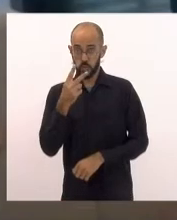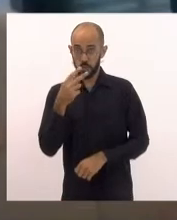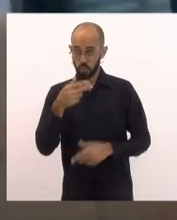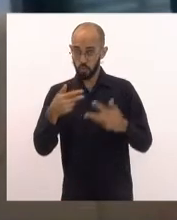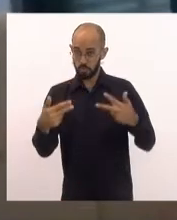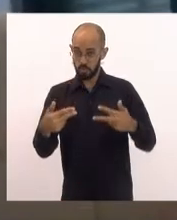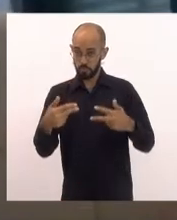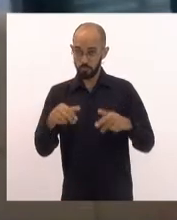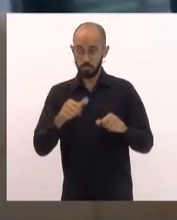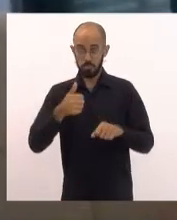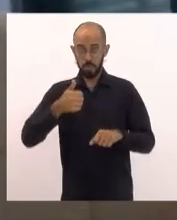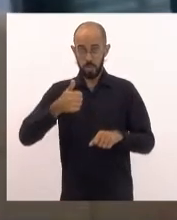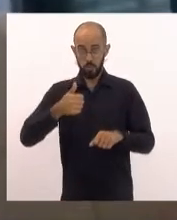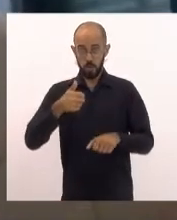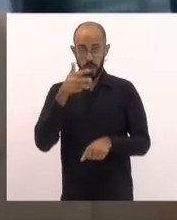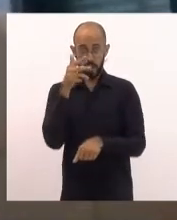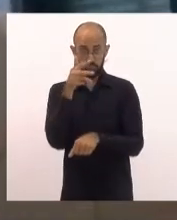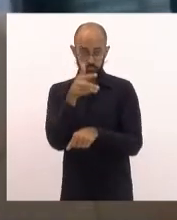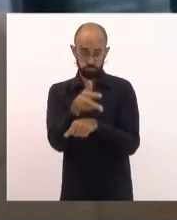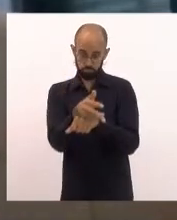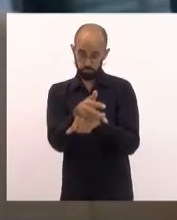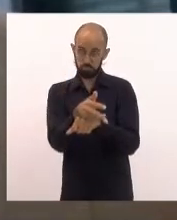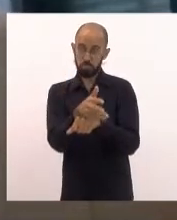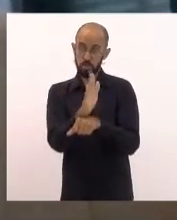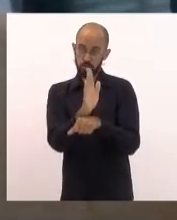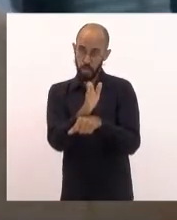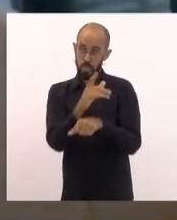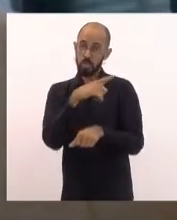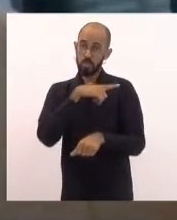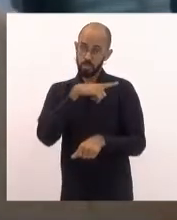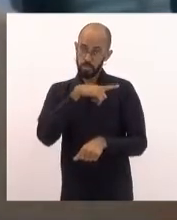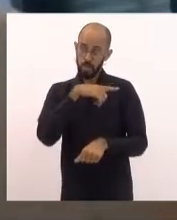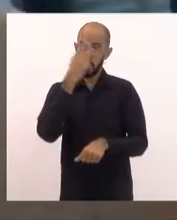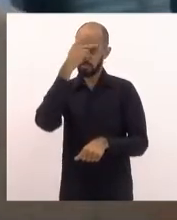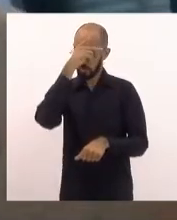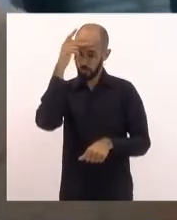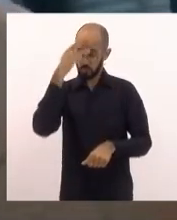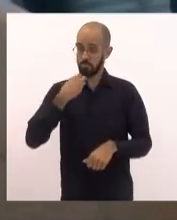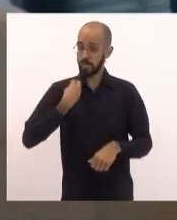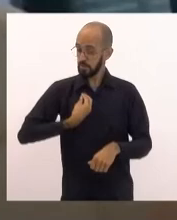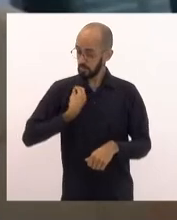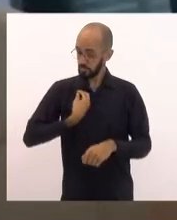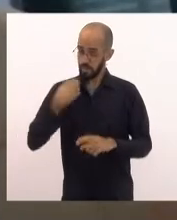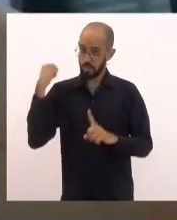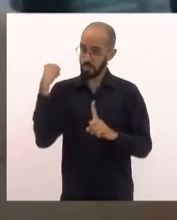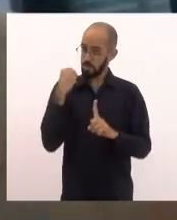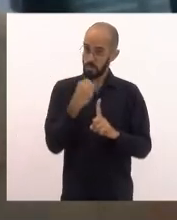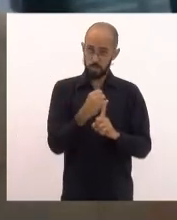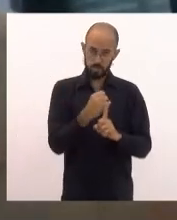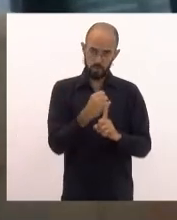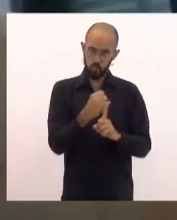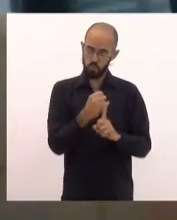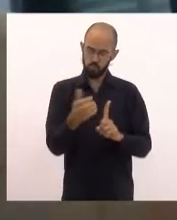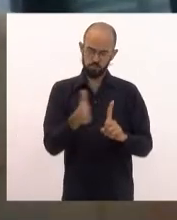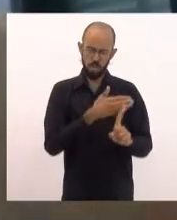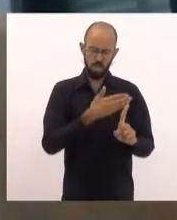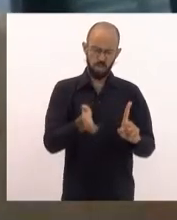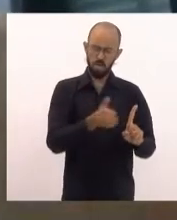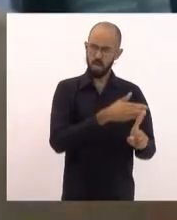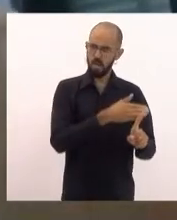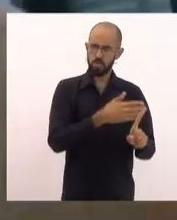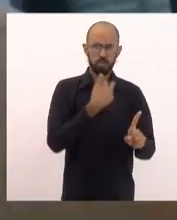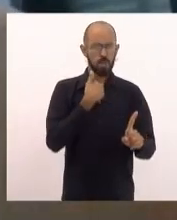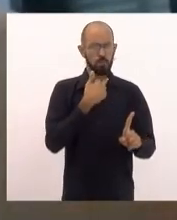câmeras filmaram, estão identificadas as pessoas que participaram dessa brutal agressão. Não podem ficar